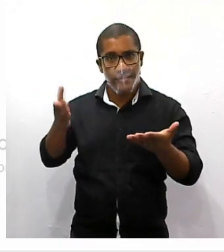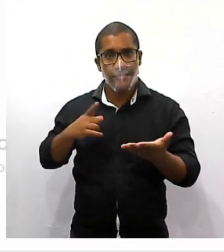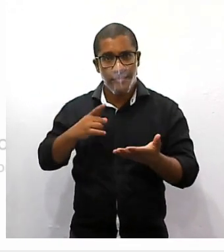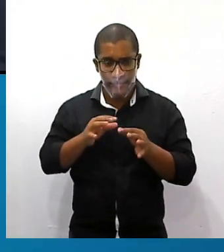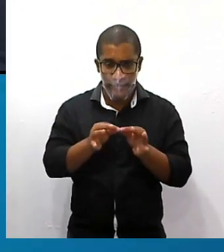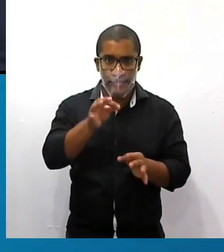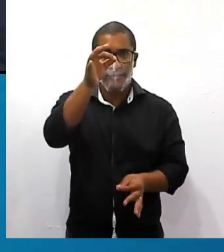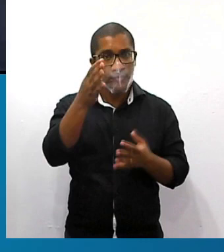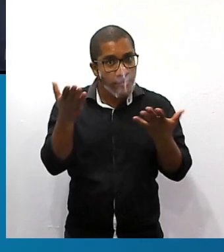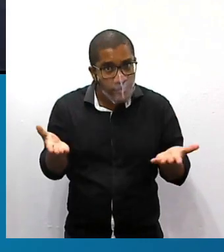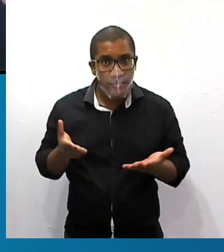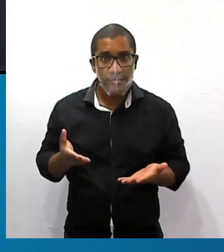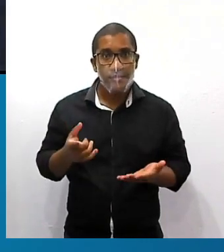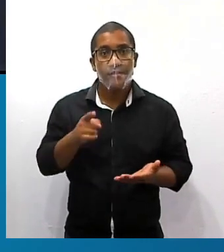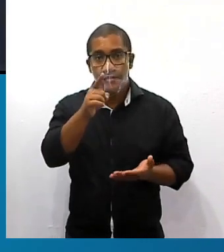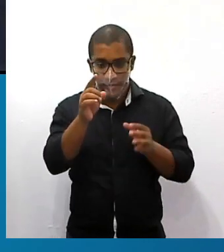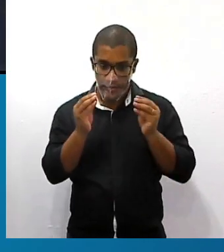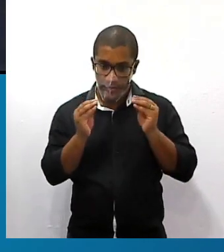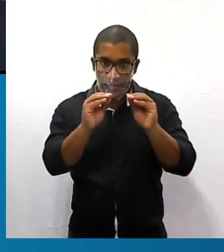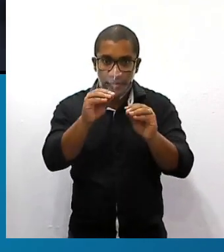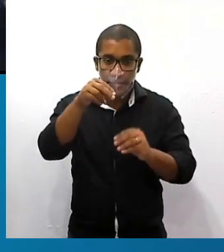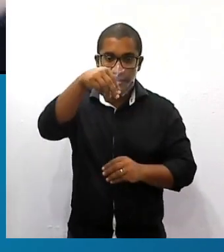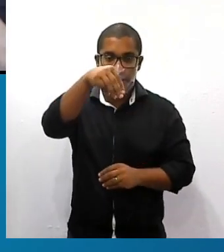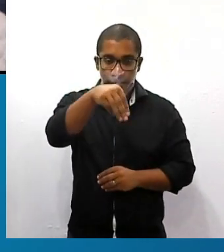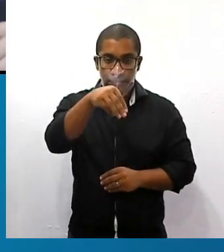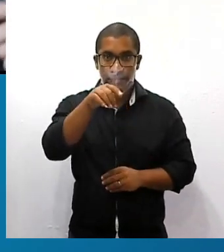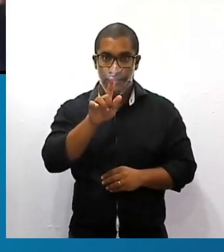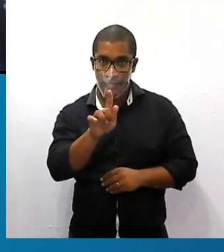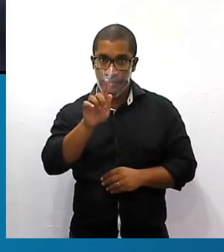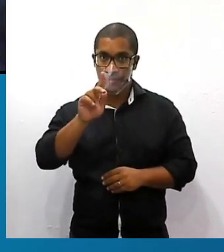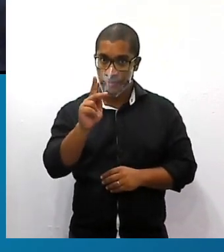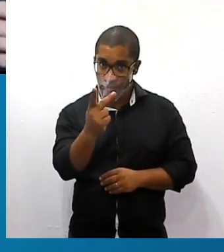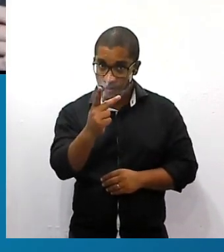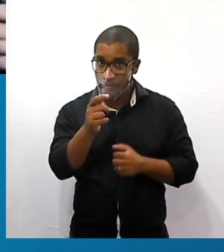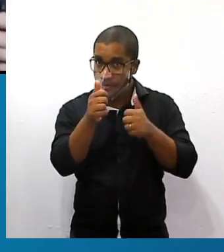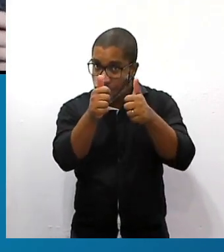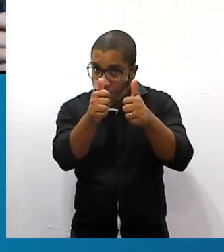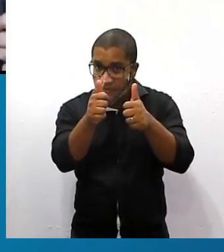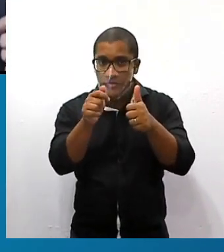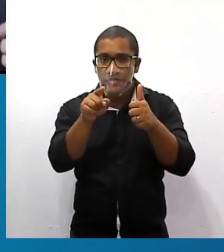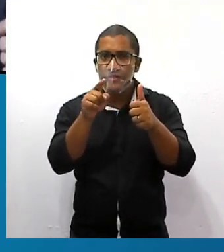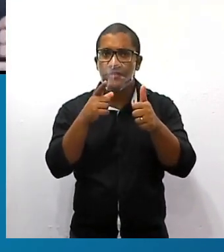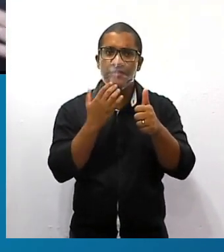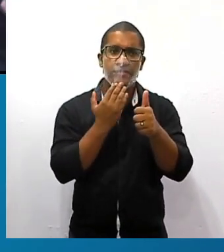do chão. Aí você vai e coloca lá mgh. Mas aí você vai perguntar, ele